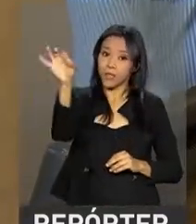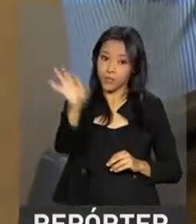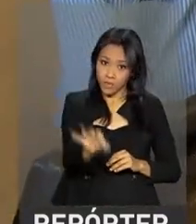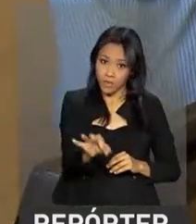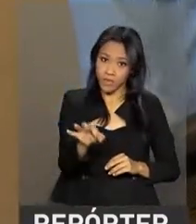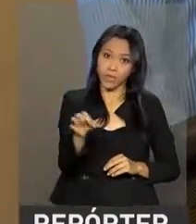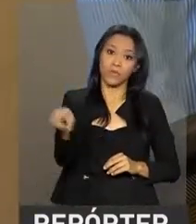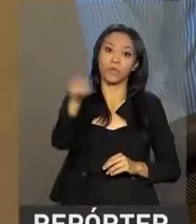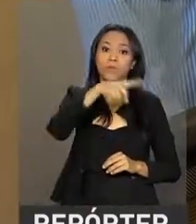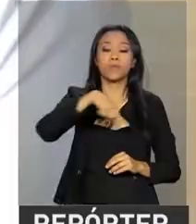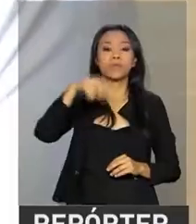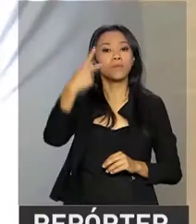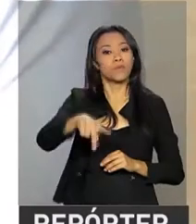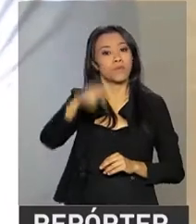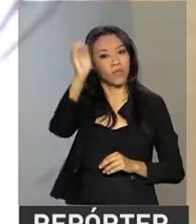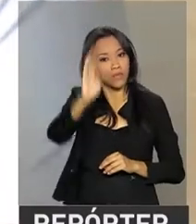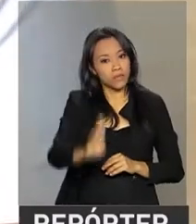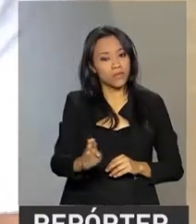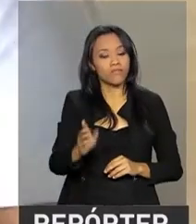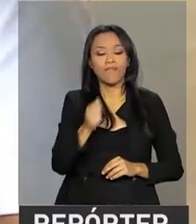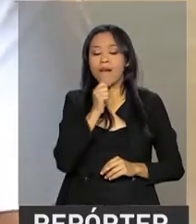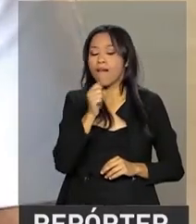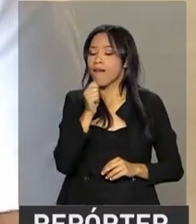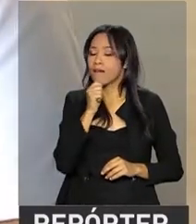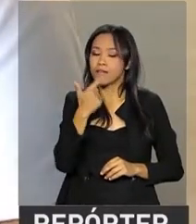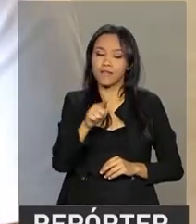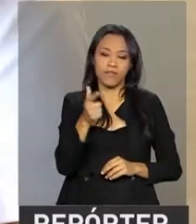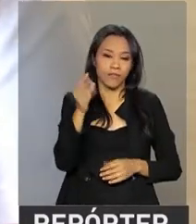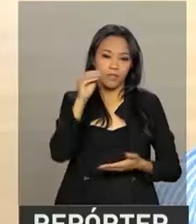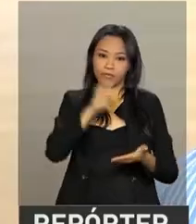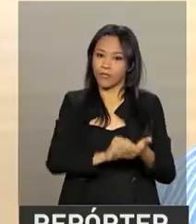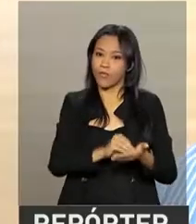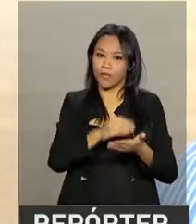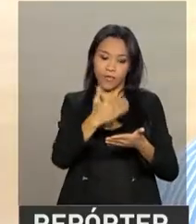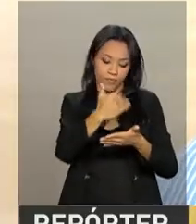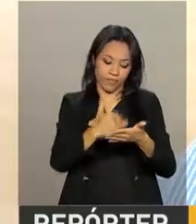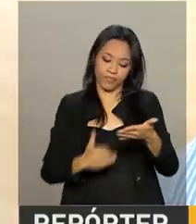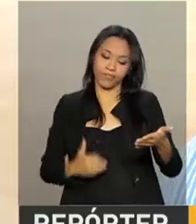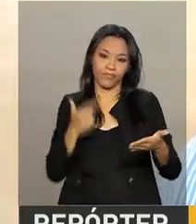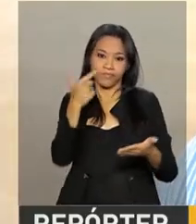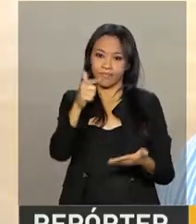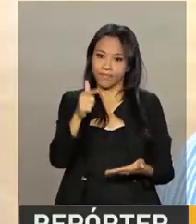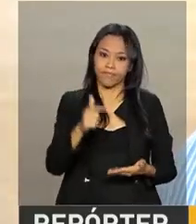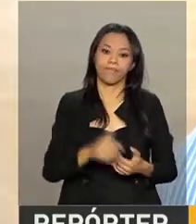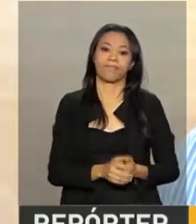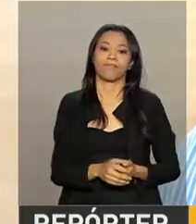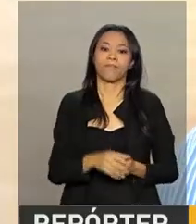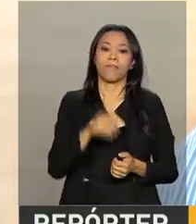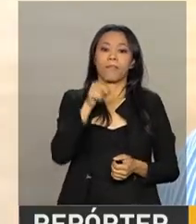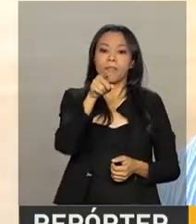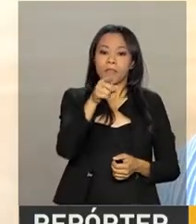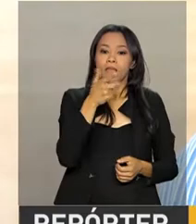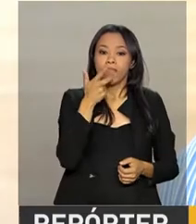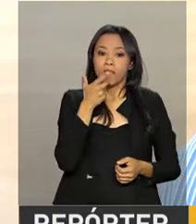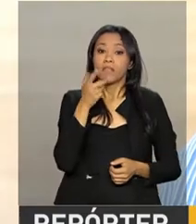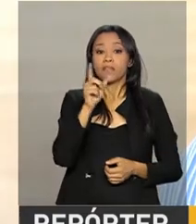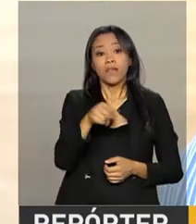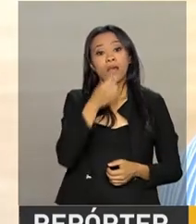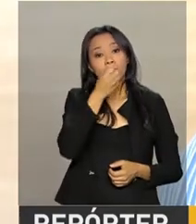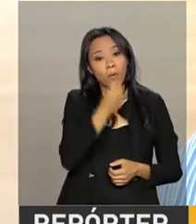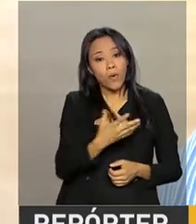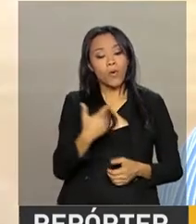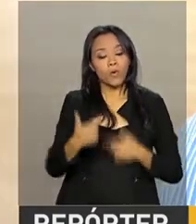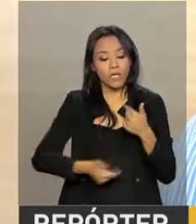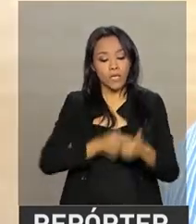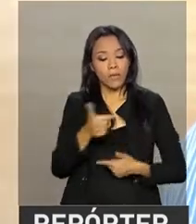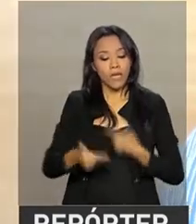de hospedagem do país ainda não fizeram cadastro. Uma ação realmente que vem a calhar, a trabalhar certinho, regularizar,